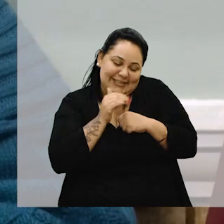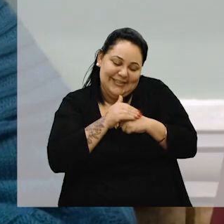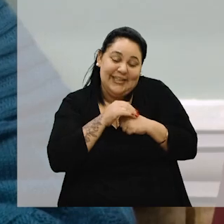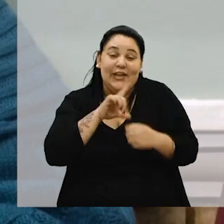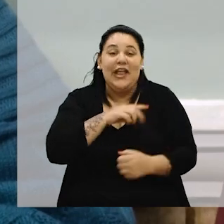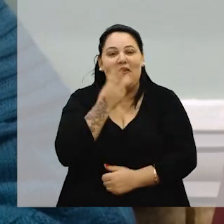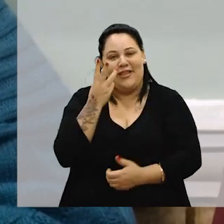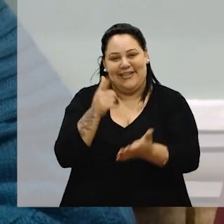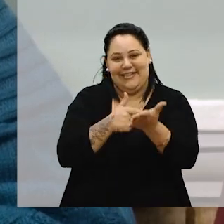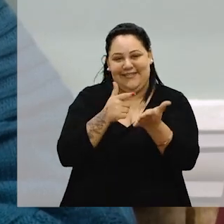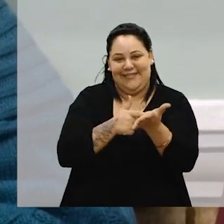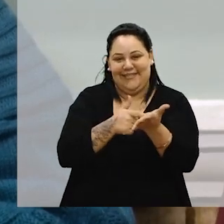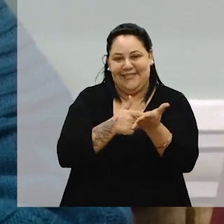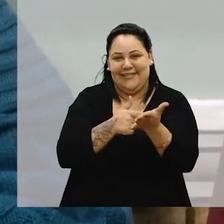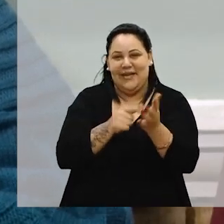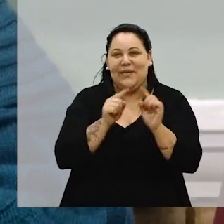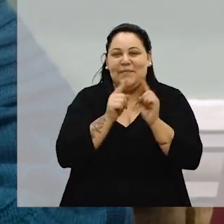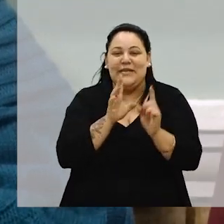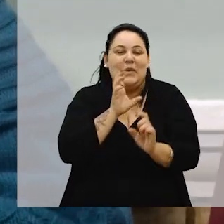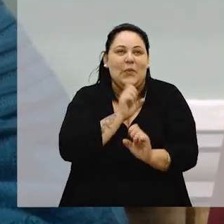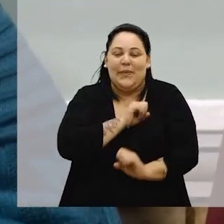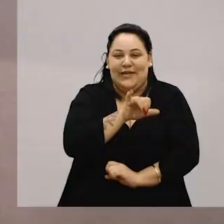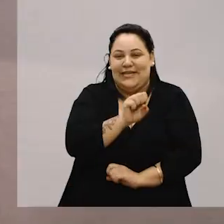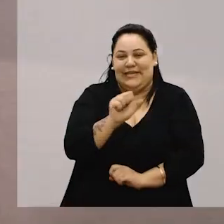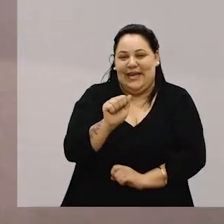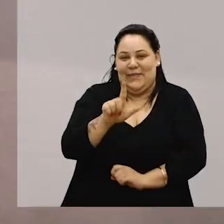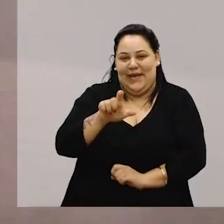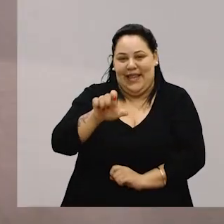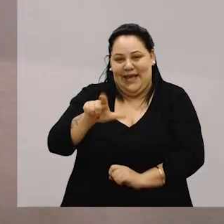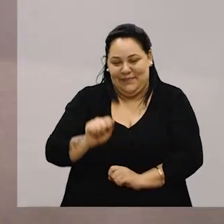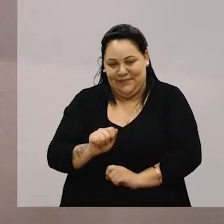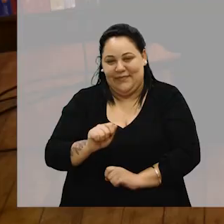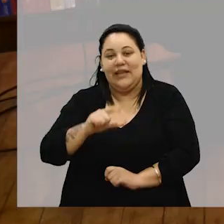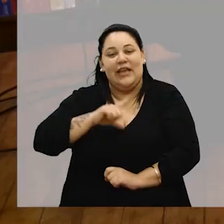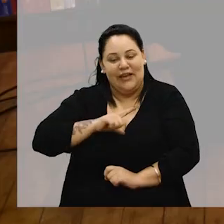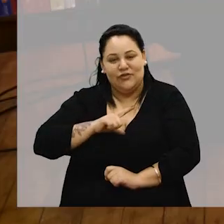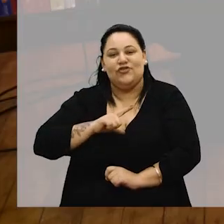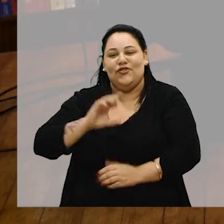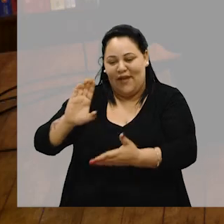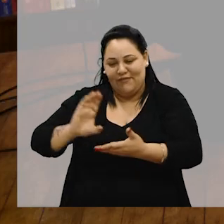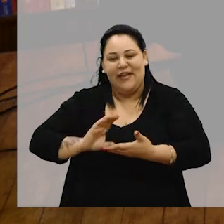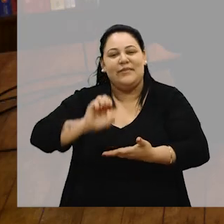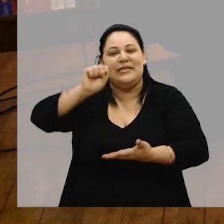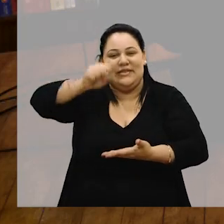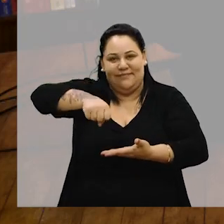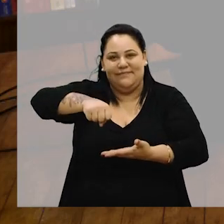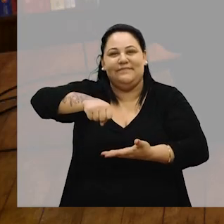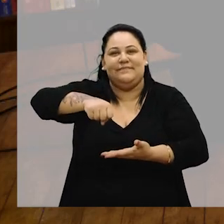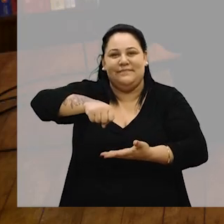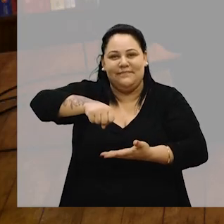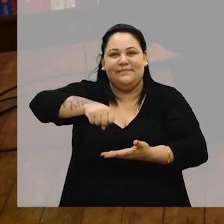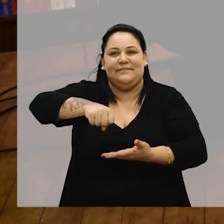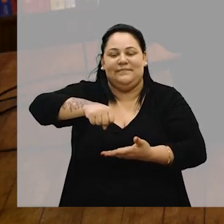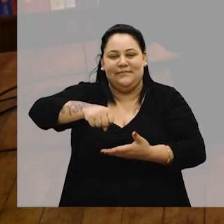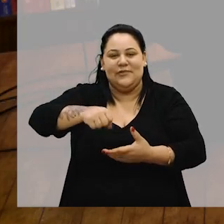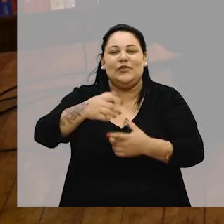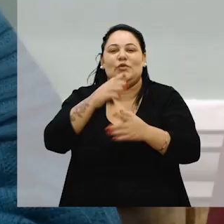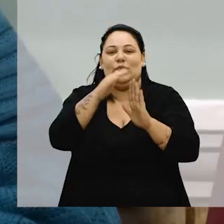Eu chamo meu livrinho predileto. Eu tenho 3 livros só. Eu gosto de Isabela. Eu recebi o recurso